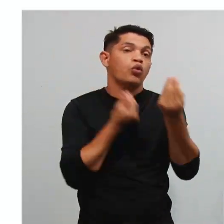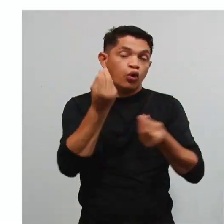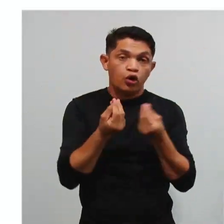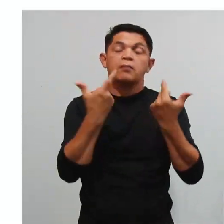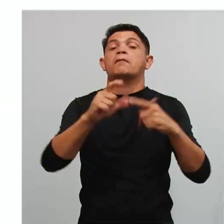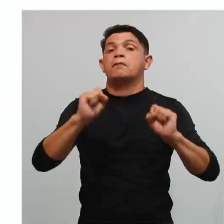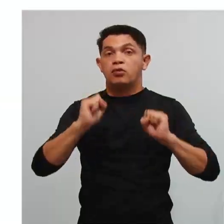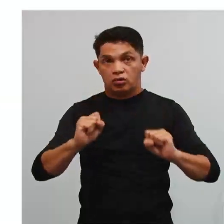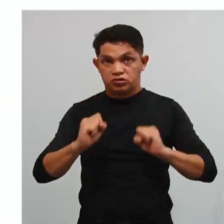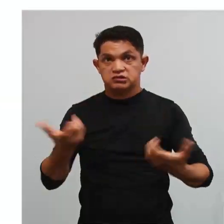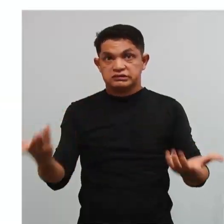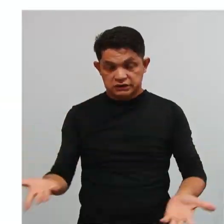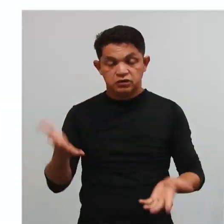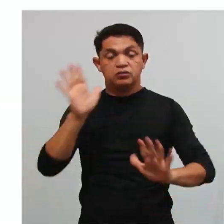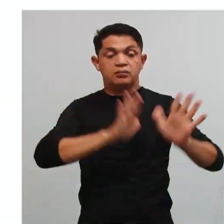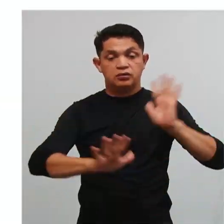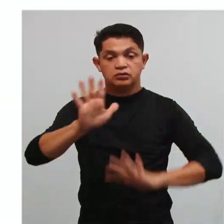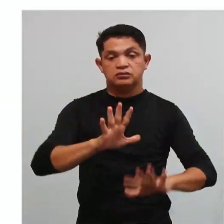sobre o fato juridicamente